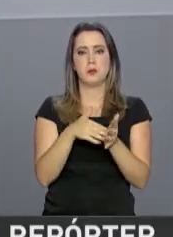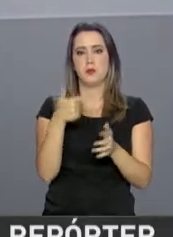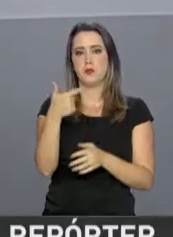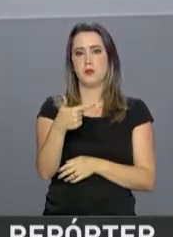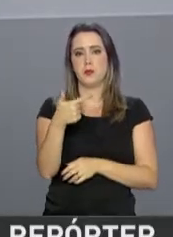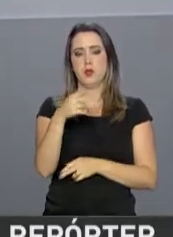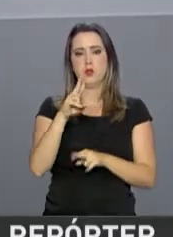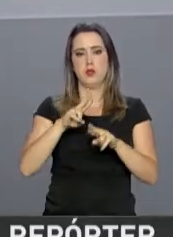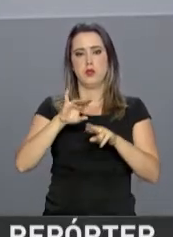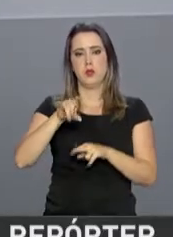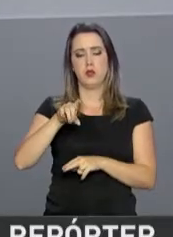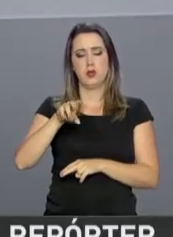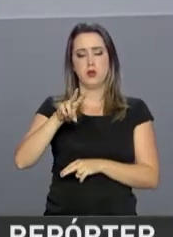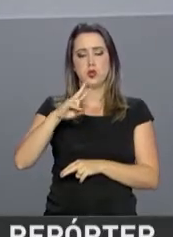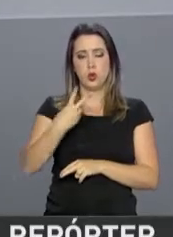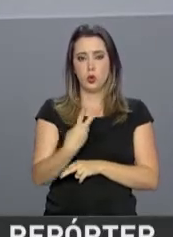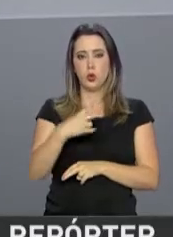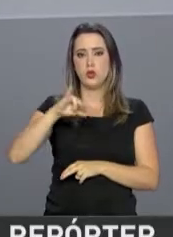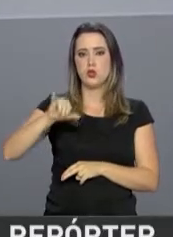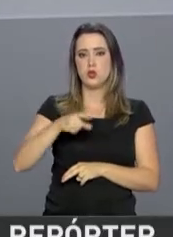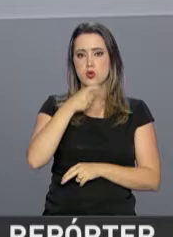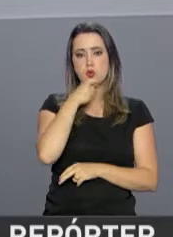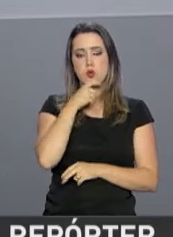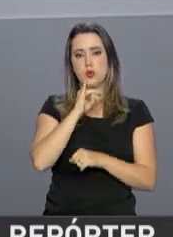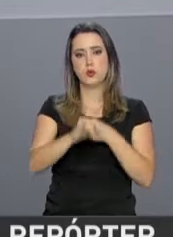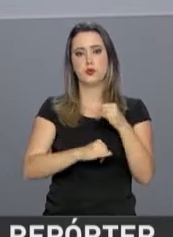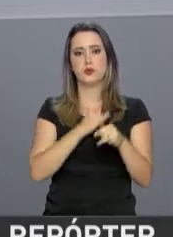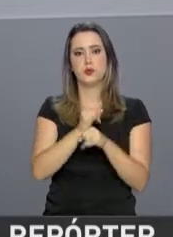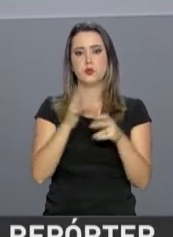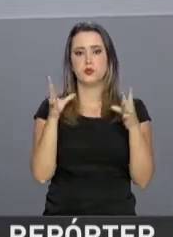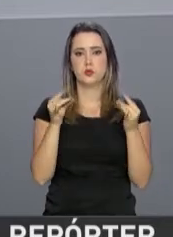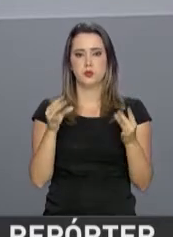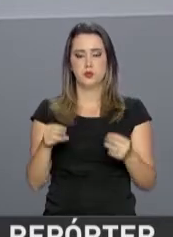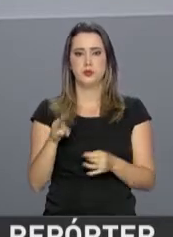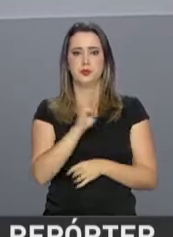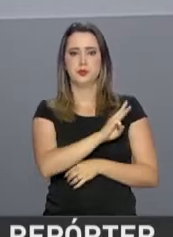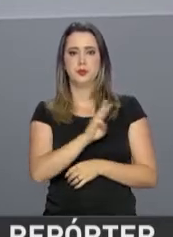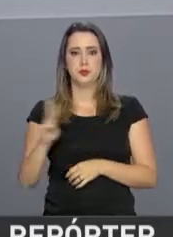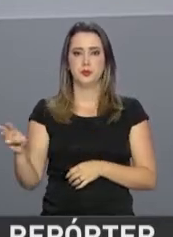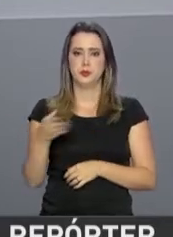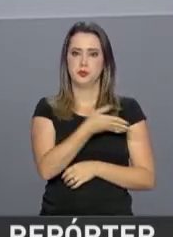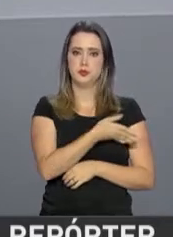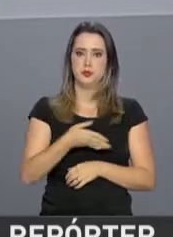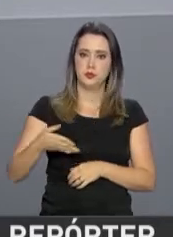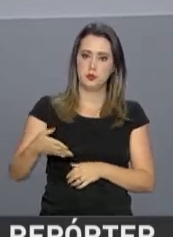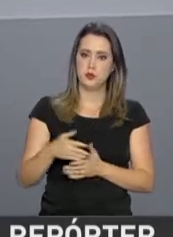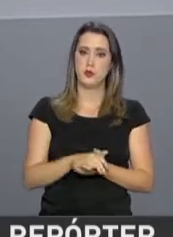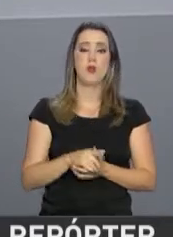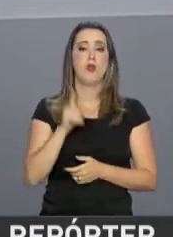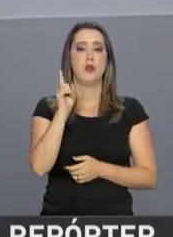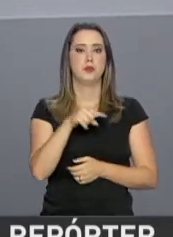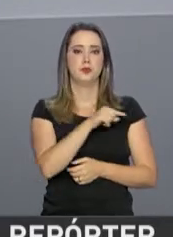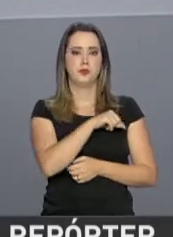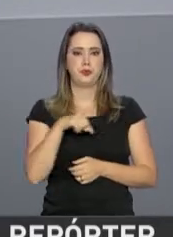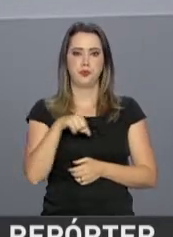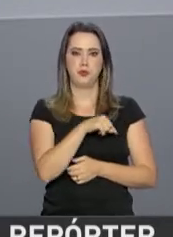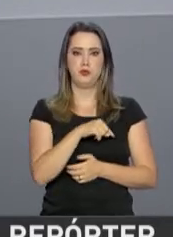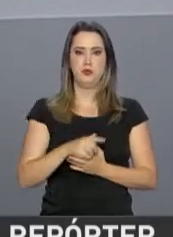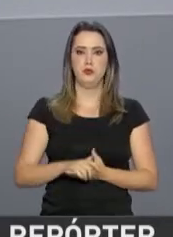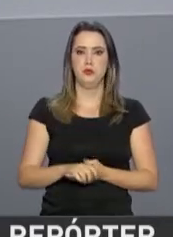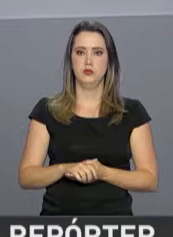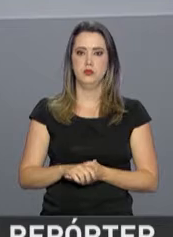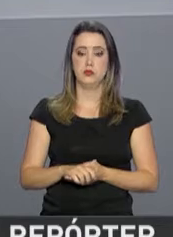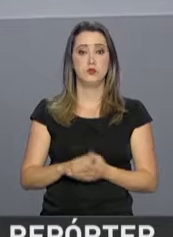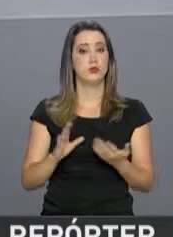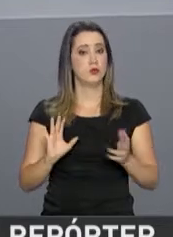o dia 2 de julho pela internet você encontra detalhes na página do ministério de direitos humanos o endereço aparece aí no